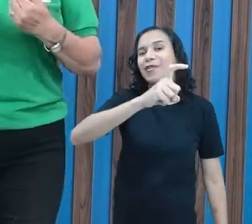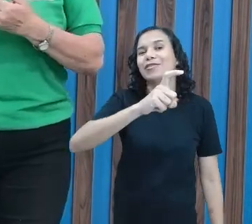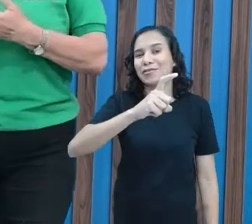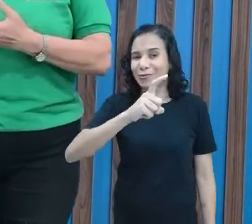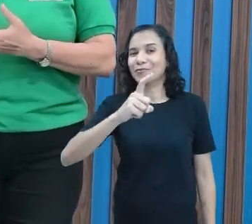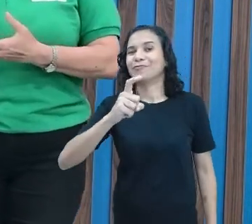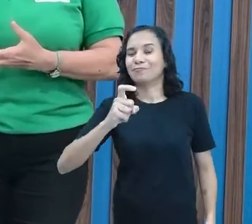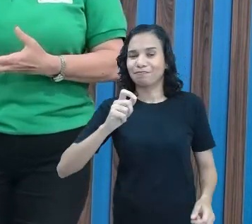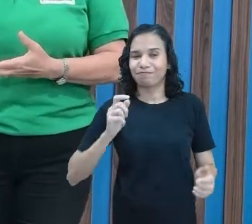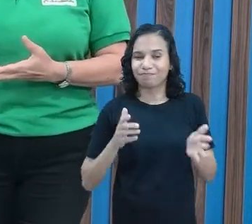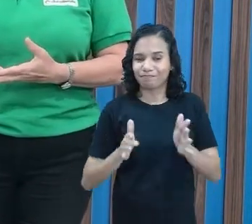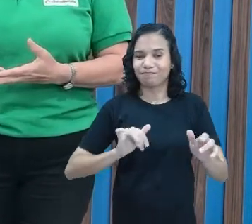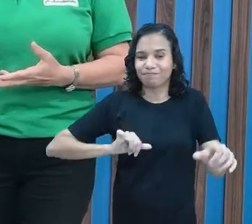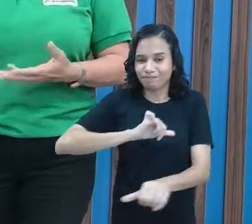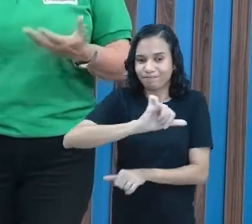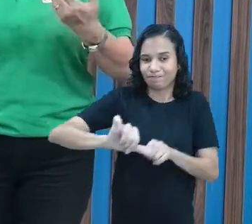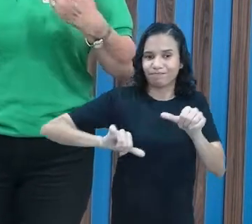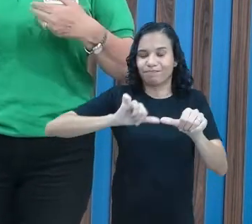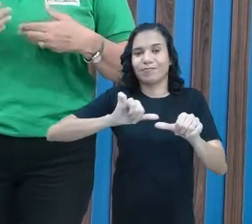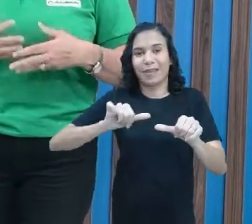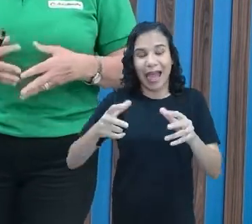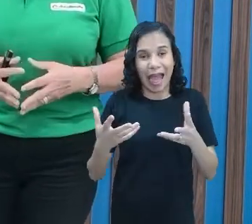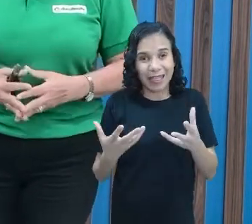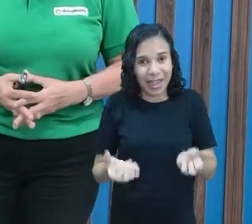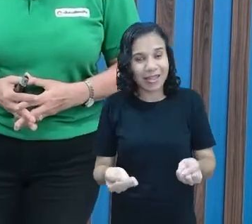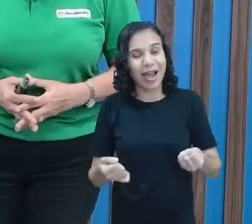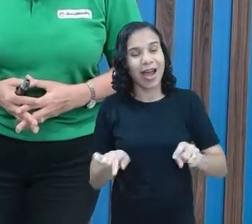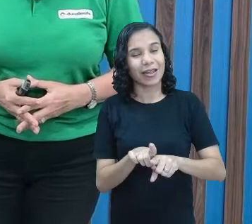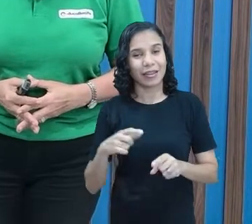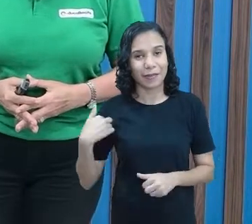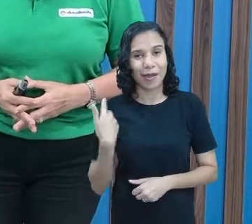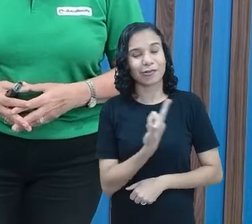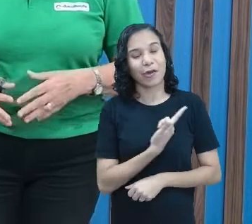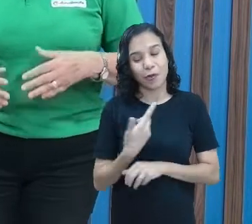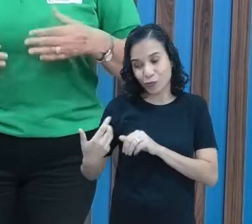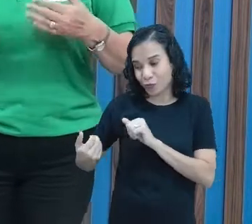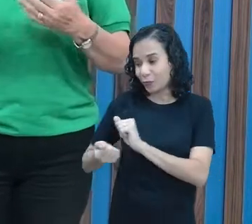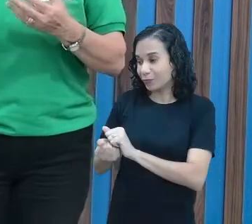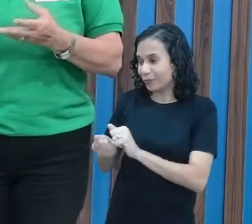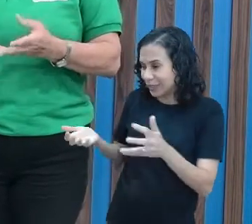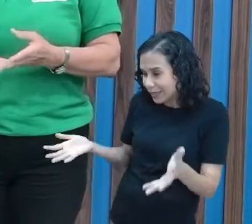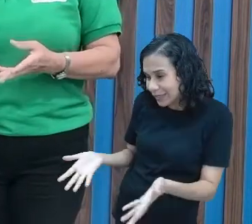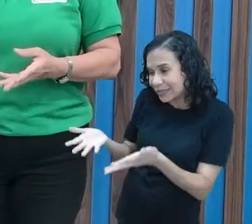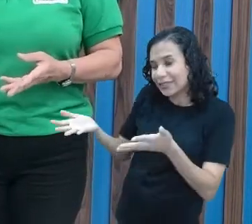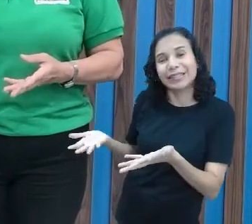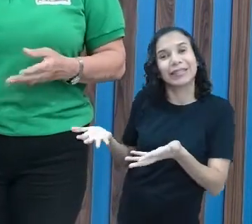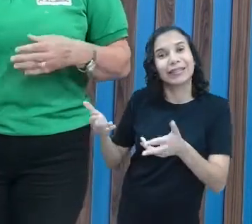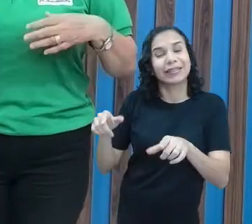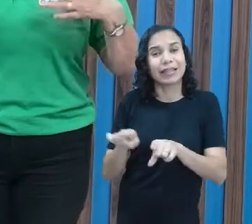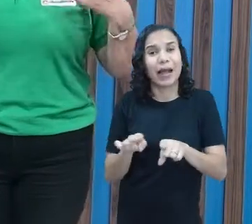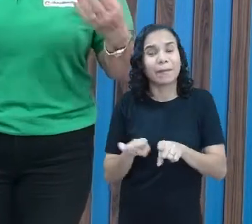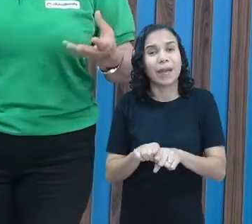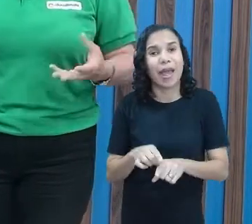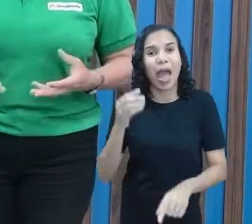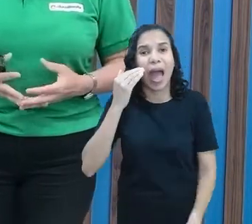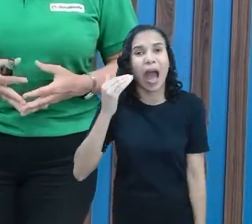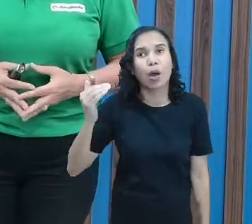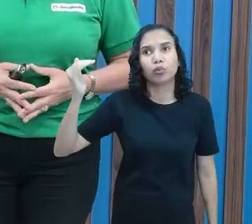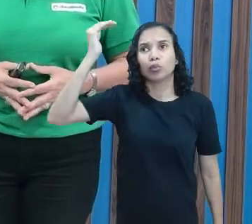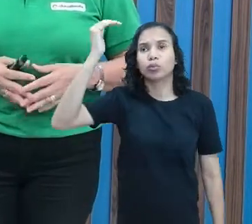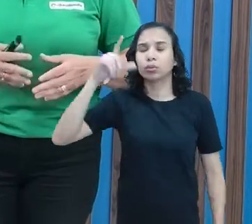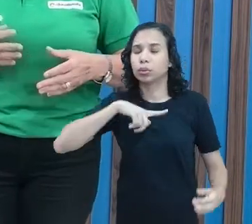de quem está passando, aceitar essa mudança, e nós que estamos com essa pessoa. Então, chegamos àquela idade madura, aquela idade de